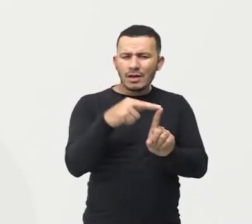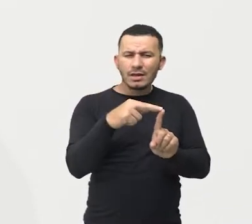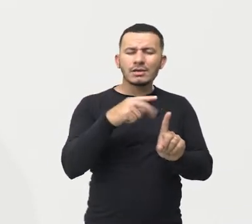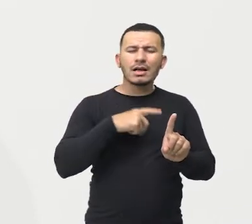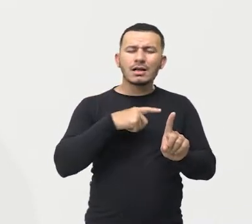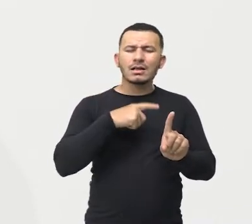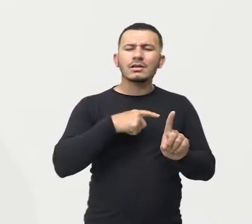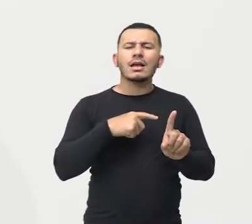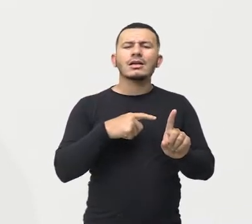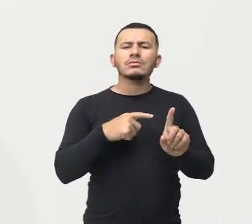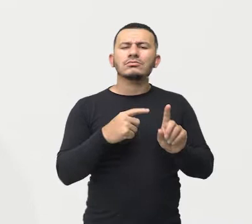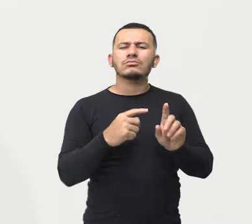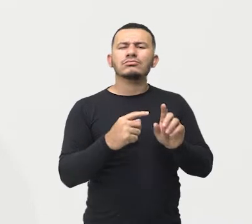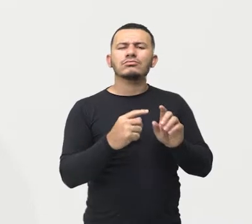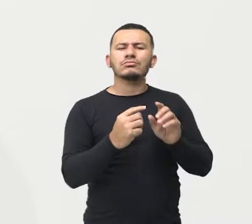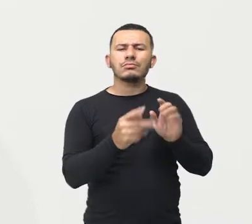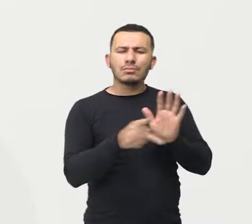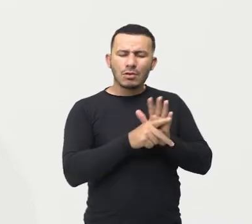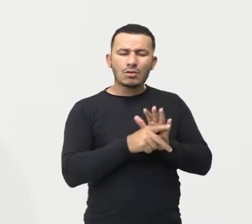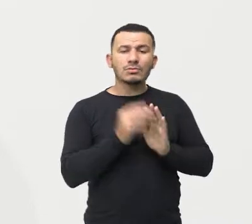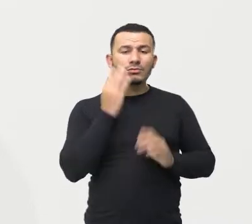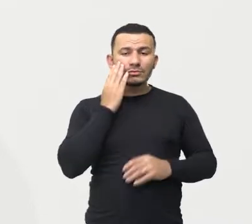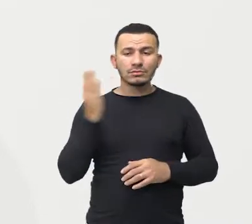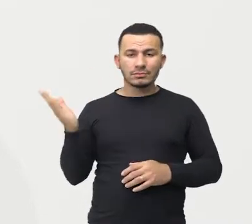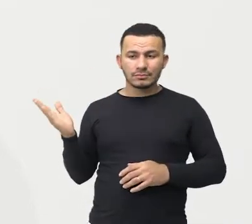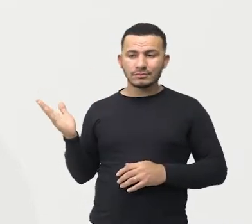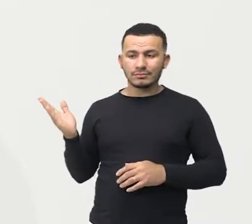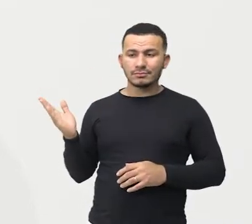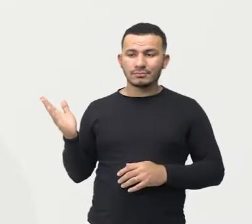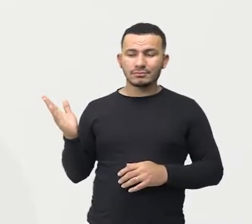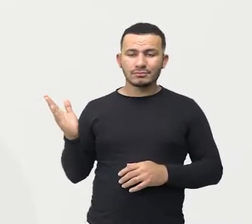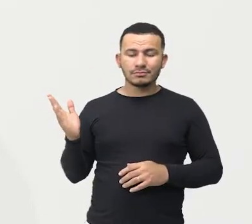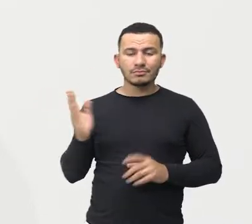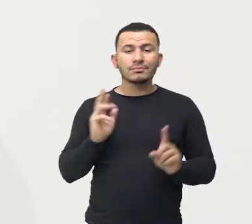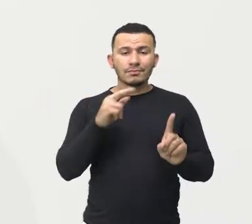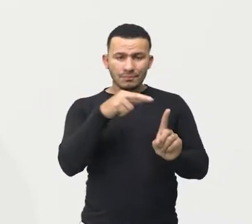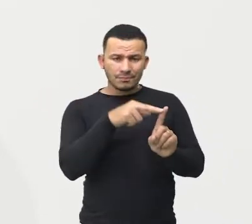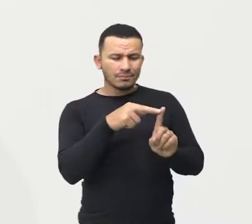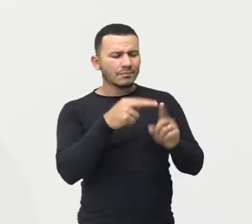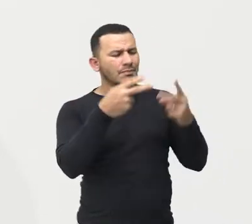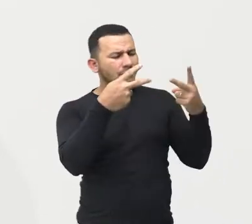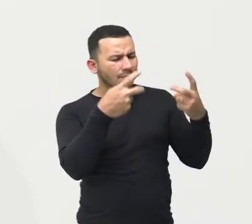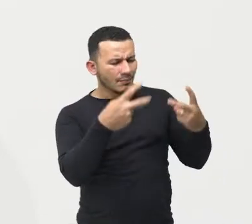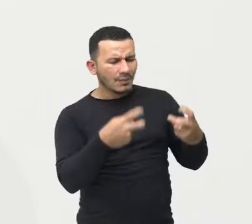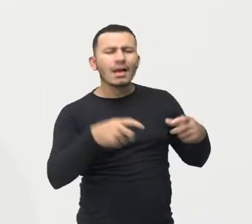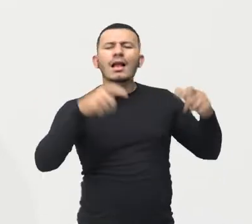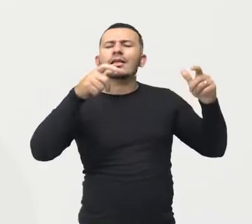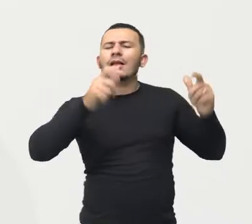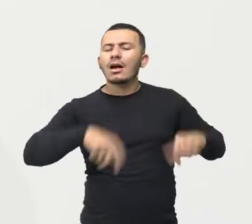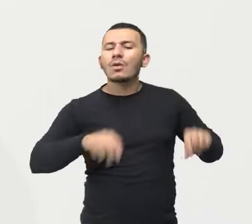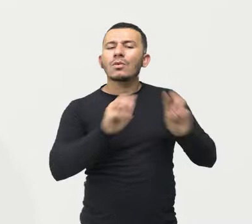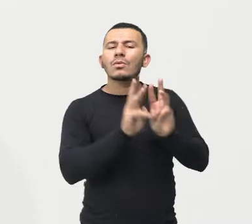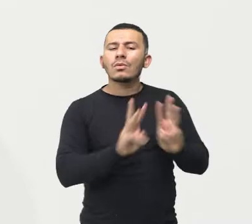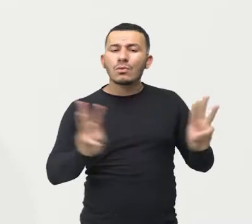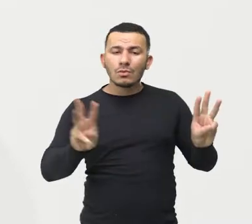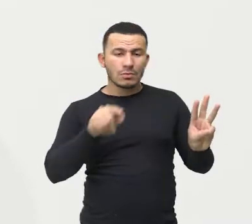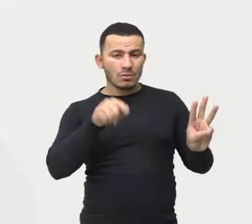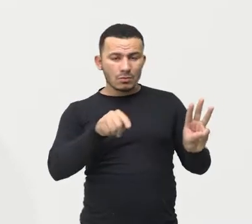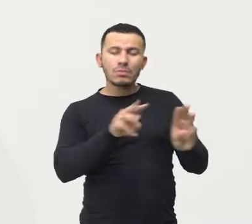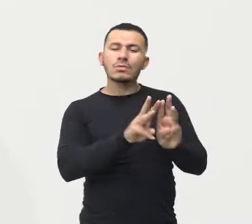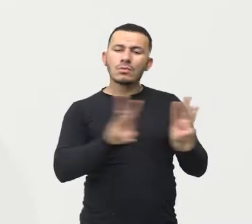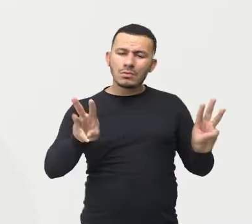texto, observem aqui essa referência, você consegue observar o endereço de um